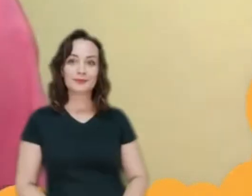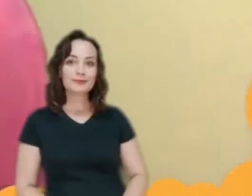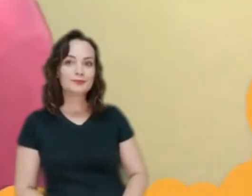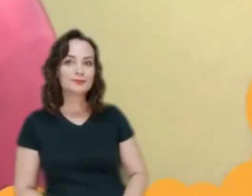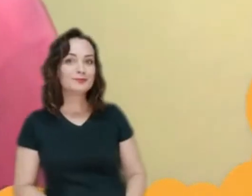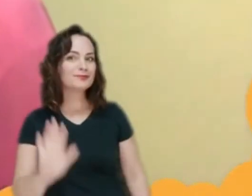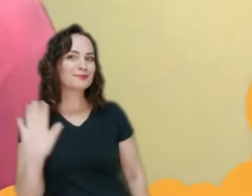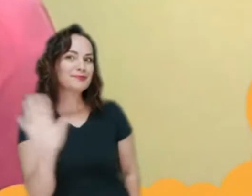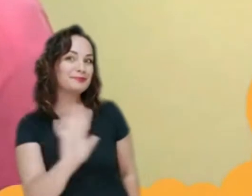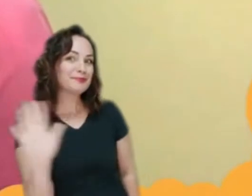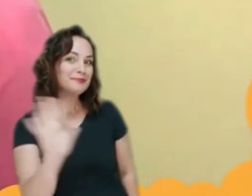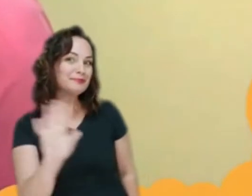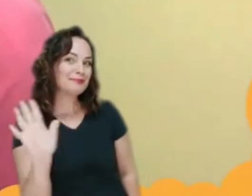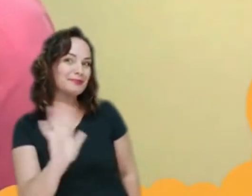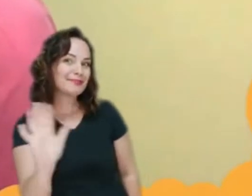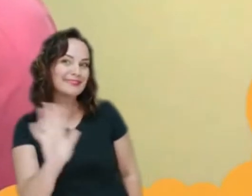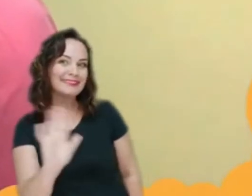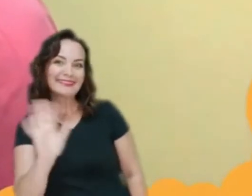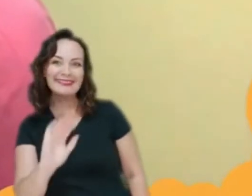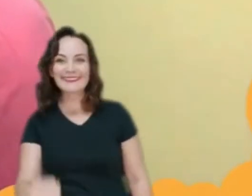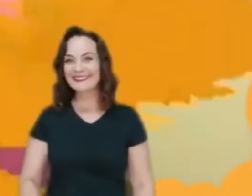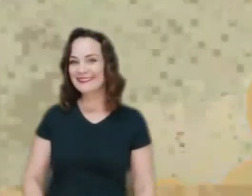Fala pessoal!